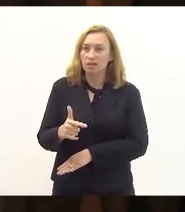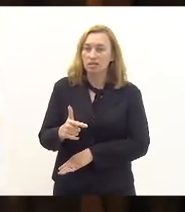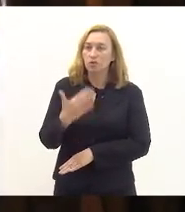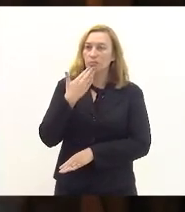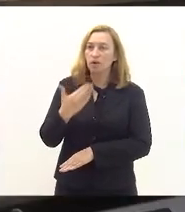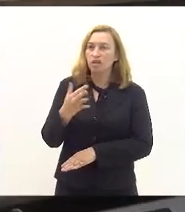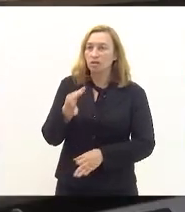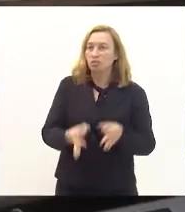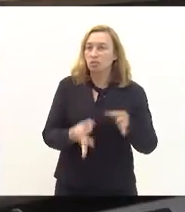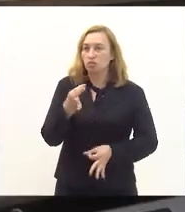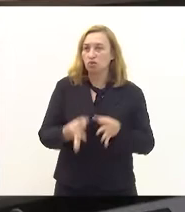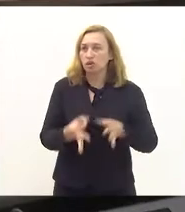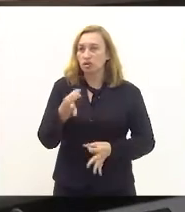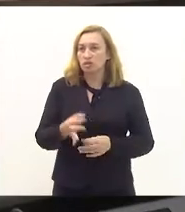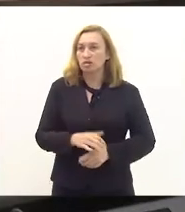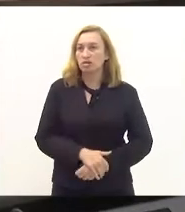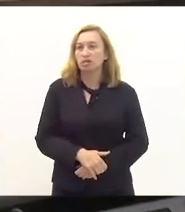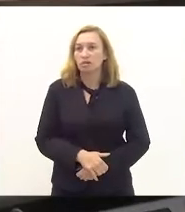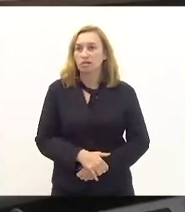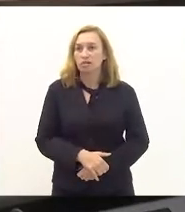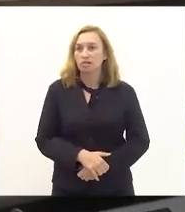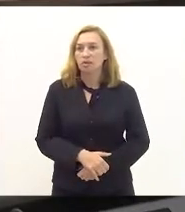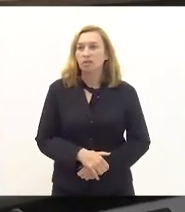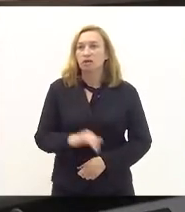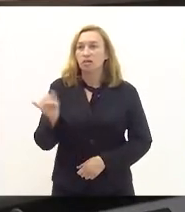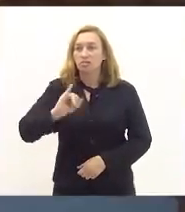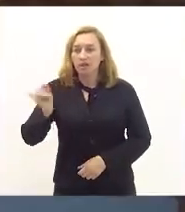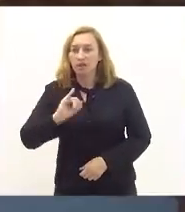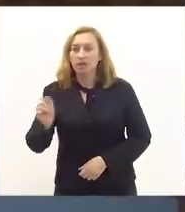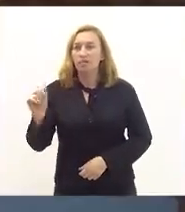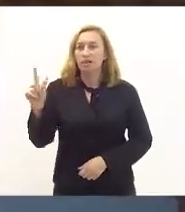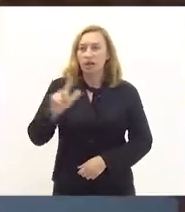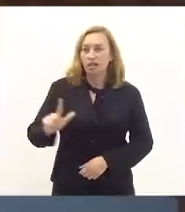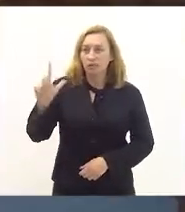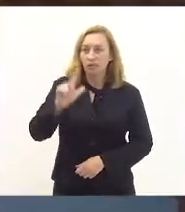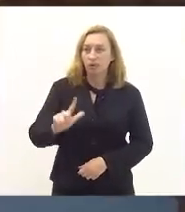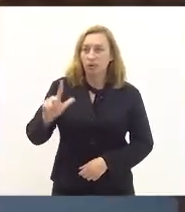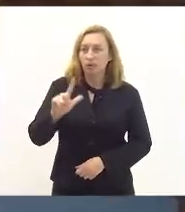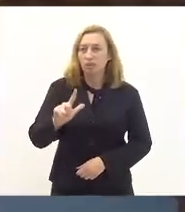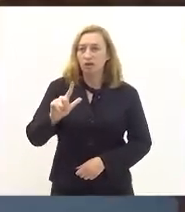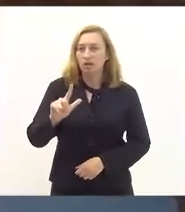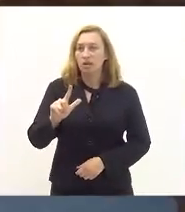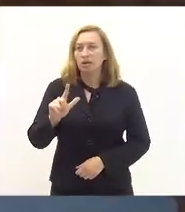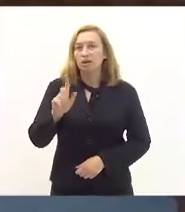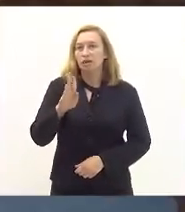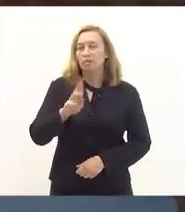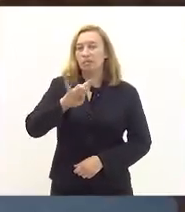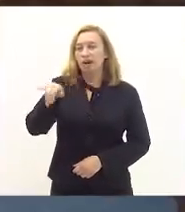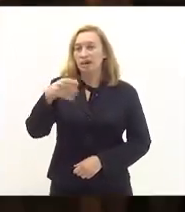para se violar um lar em Ipanema, Leblon e Barra da Tijuca.